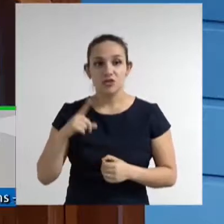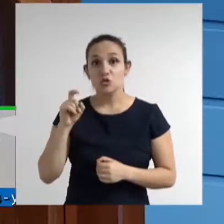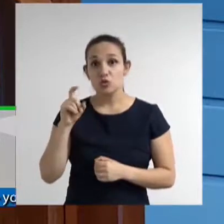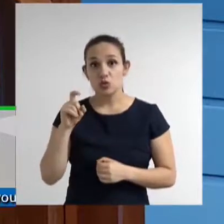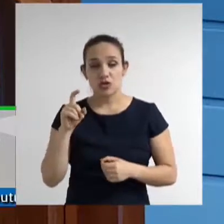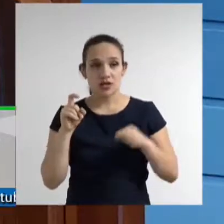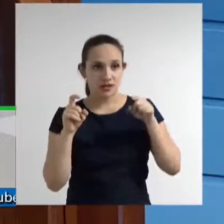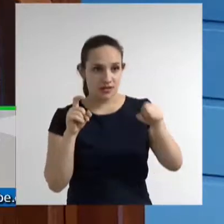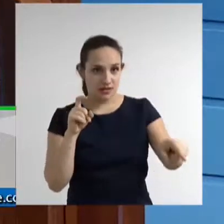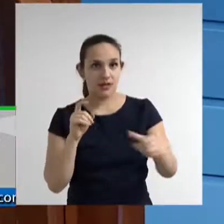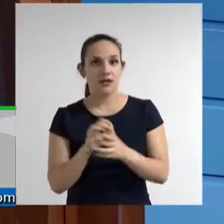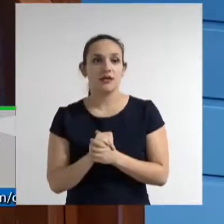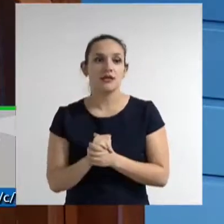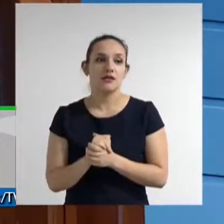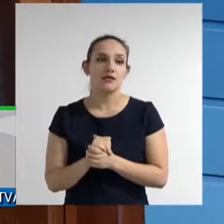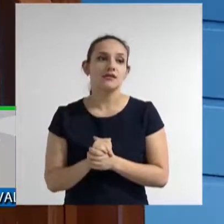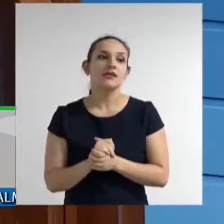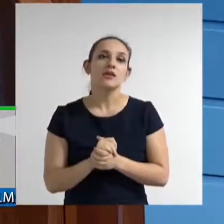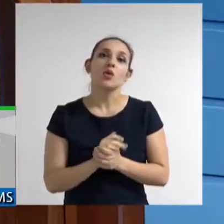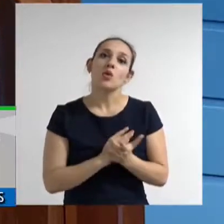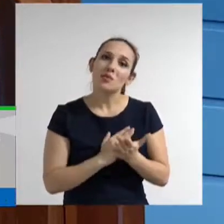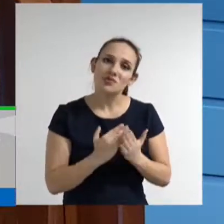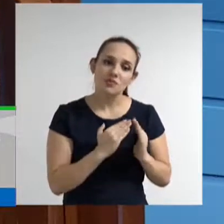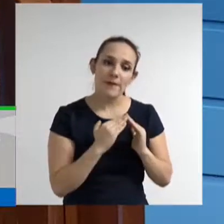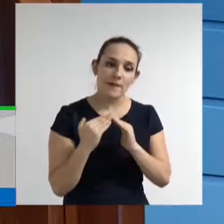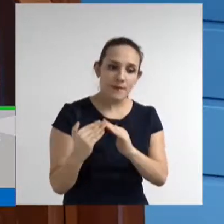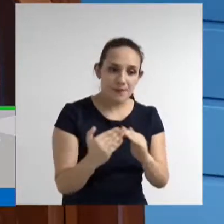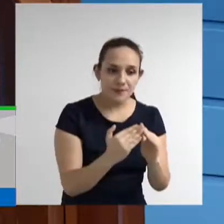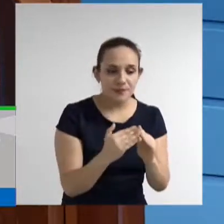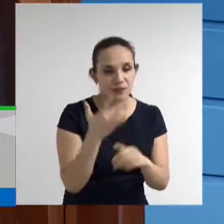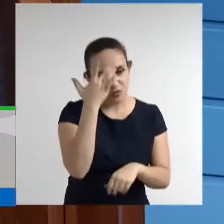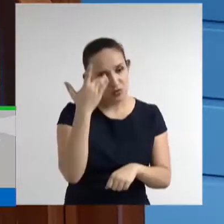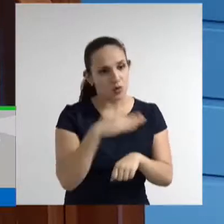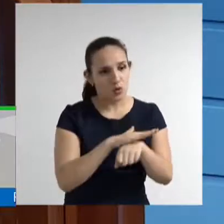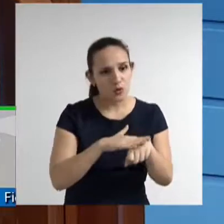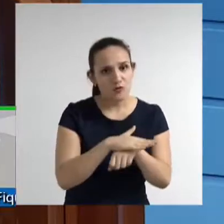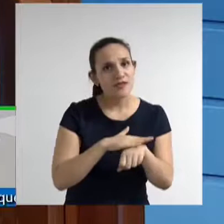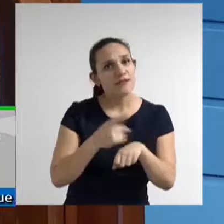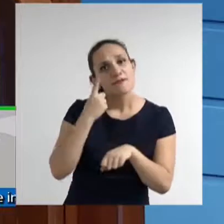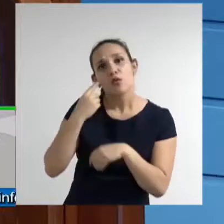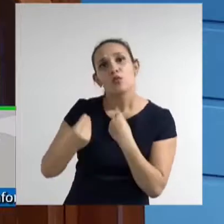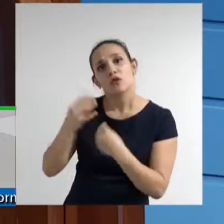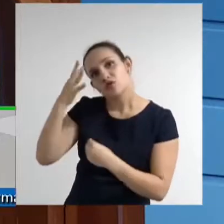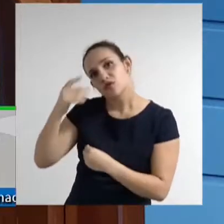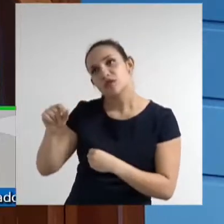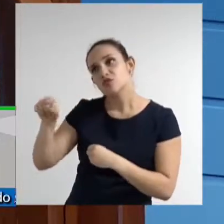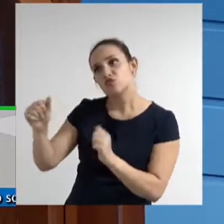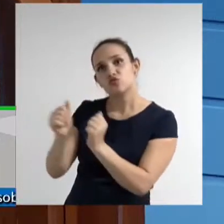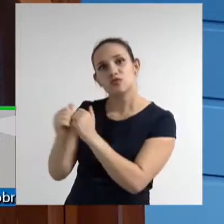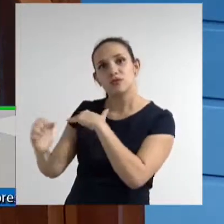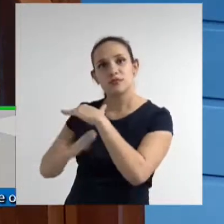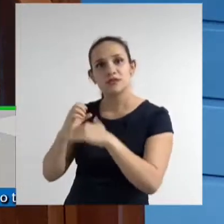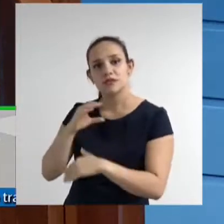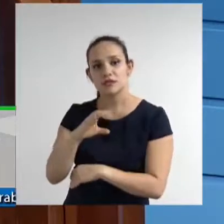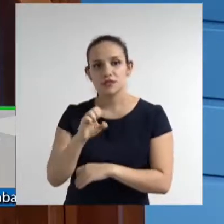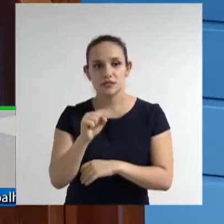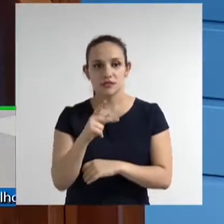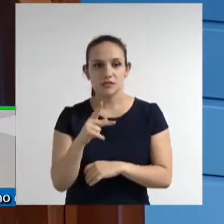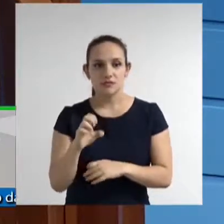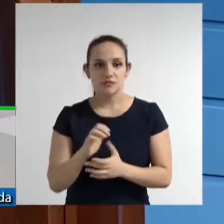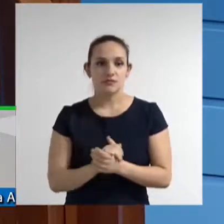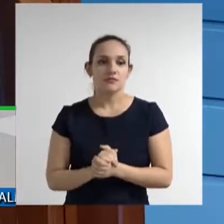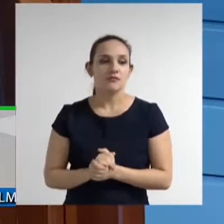habitacional fruto de uma discussão que foi feita em relação à questão das negociações com a CESP. Então, o que nós estamos fazendo aqui nesta